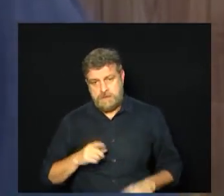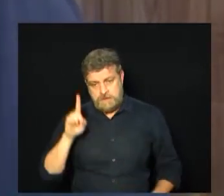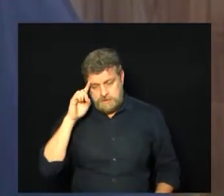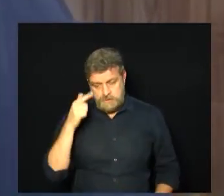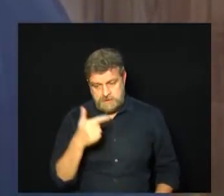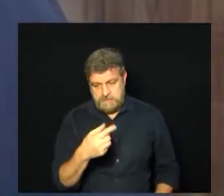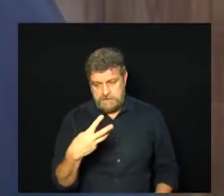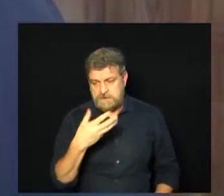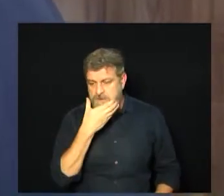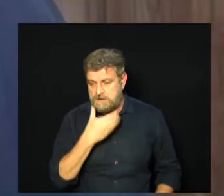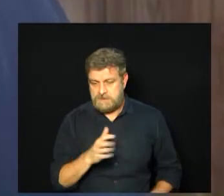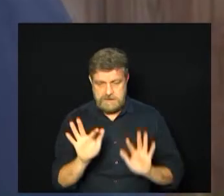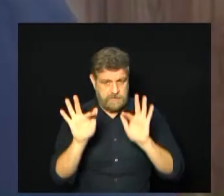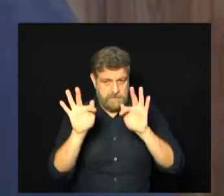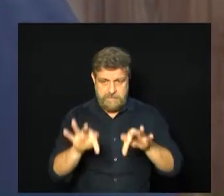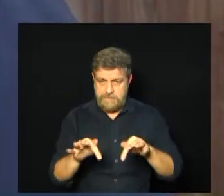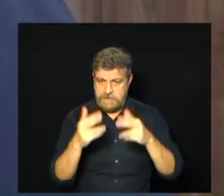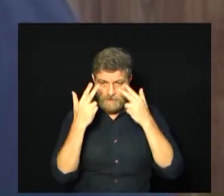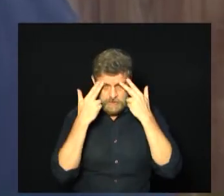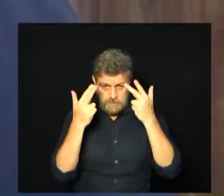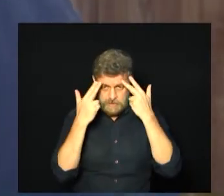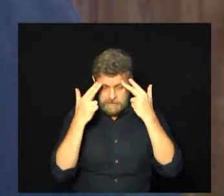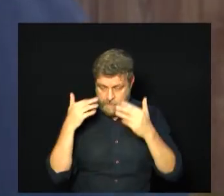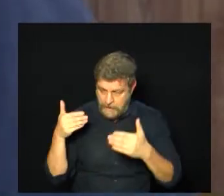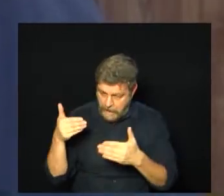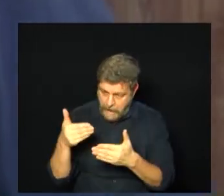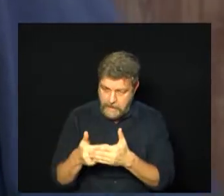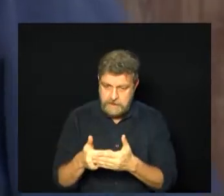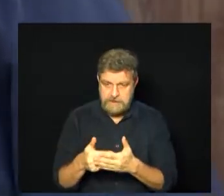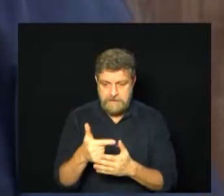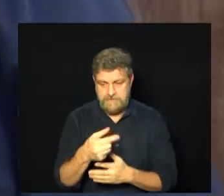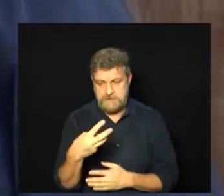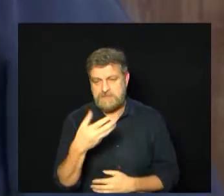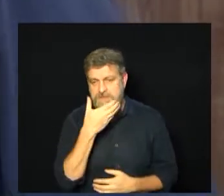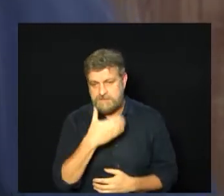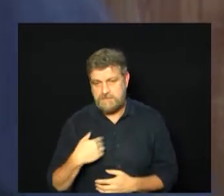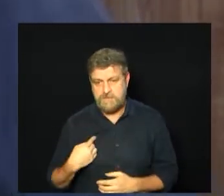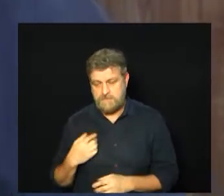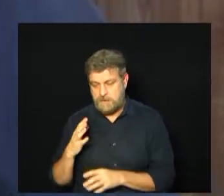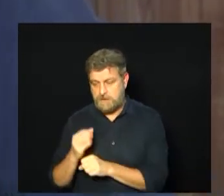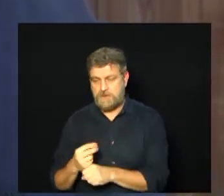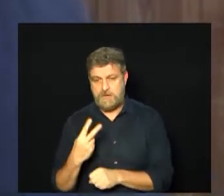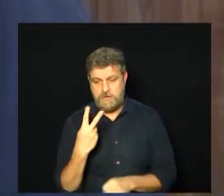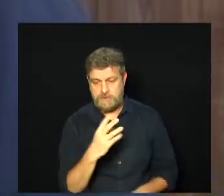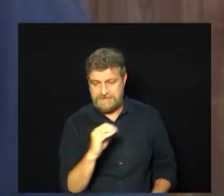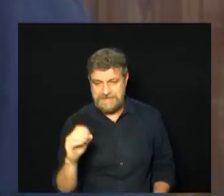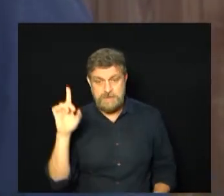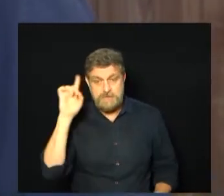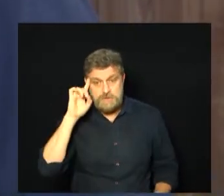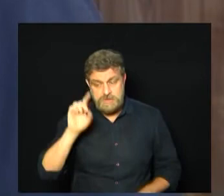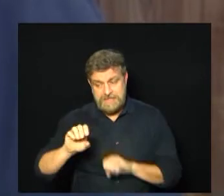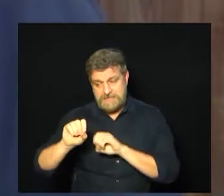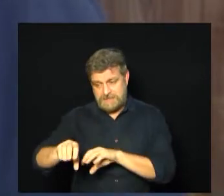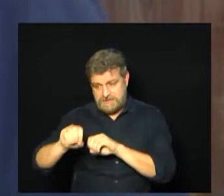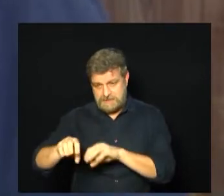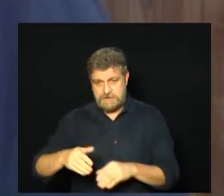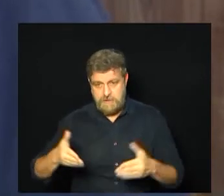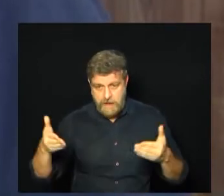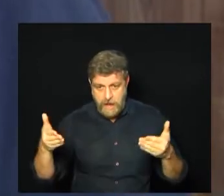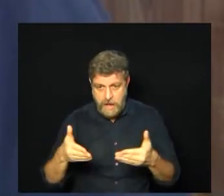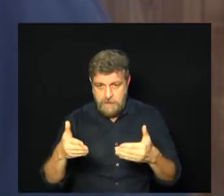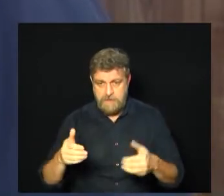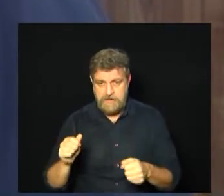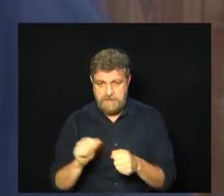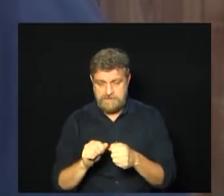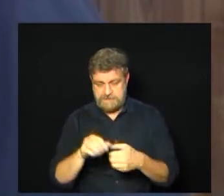dezembro. Normalmente, até lá a gente vai ter cumprido os 200 dias letivos. Então quer dizer que agora é hora de fazer